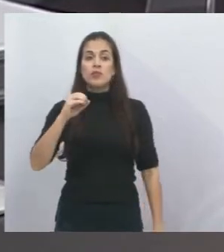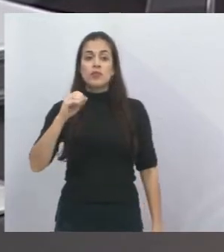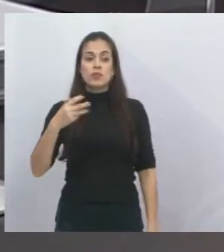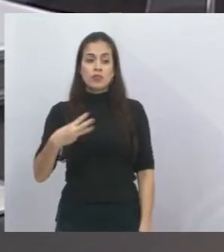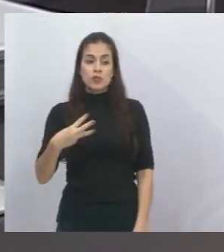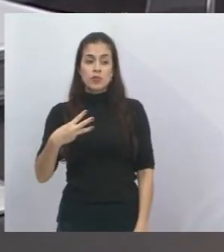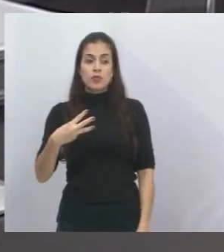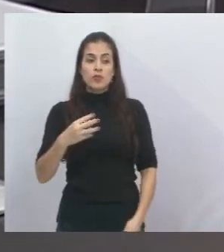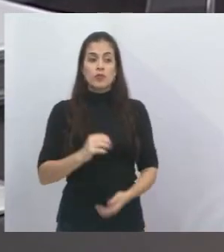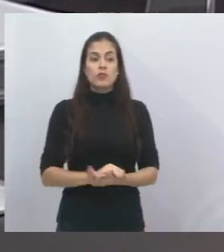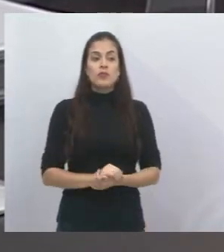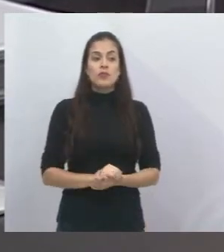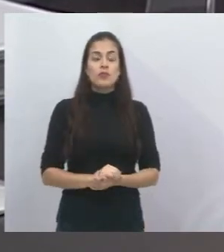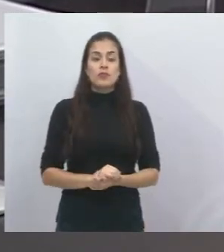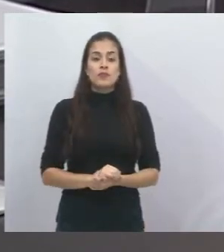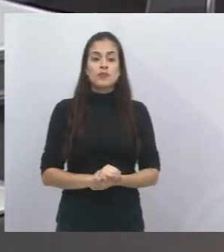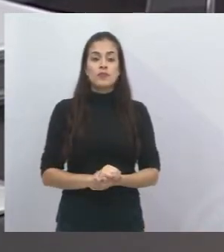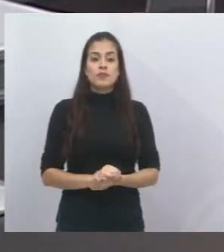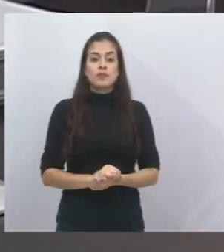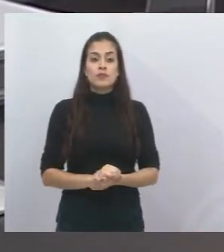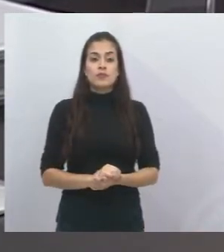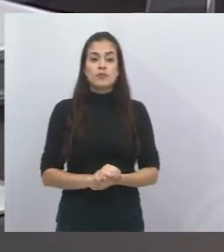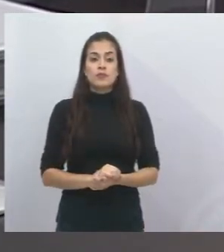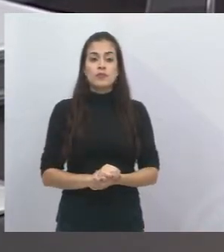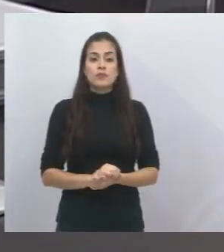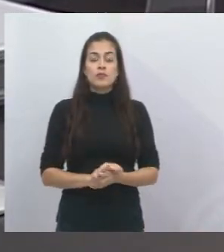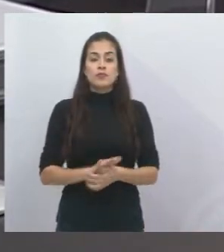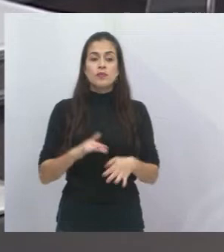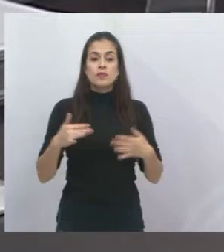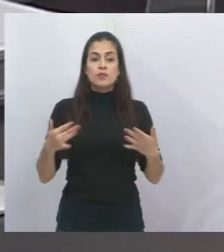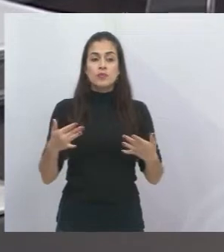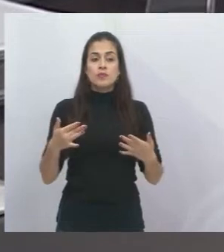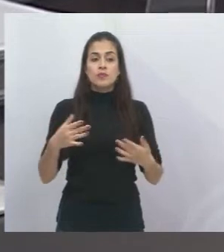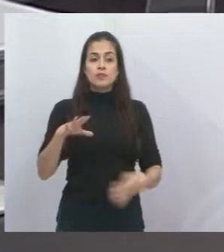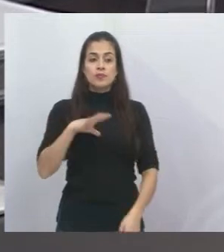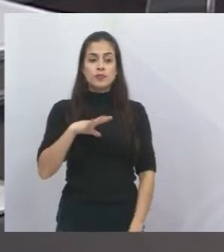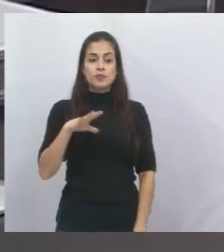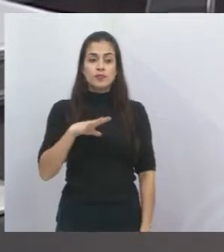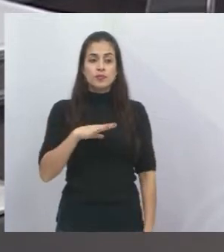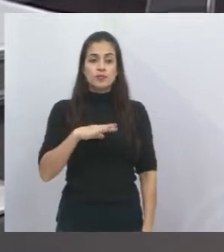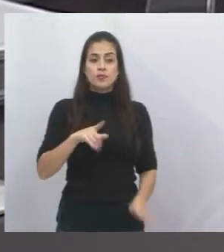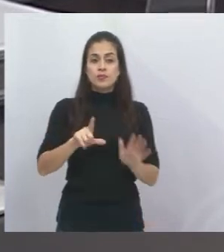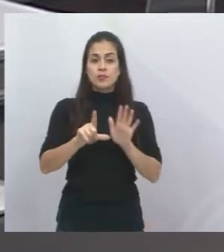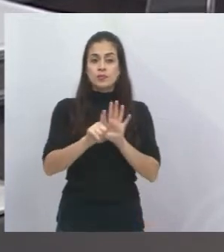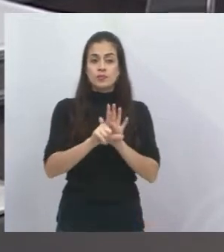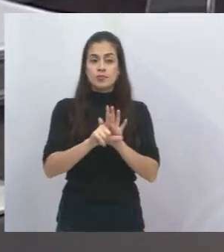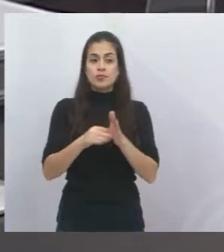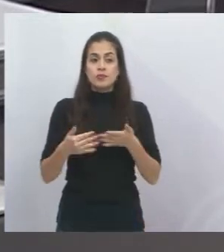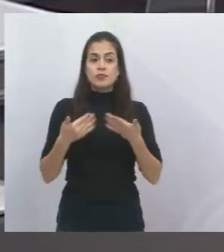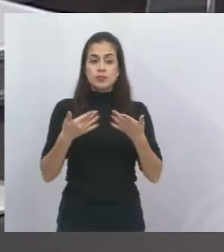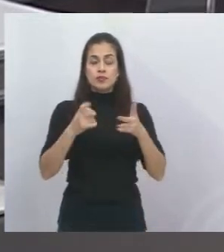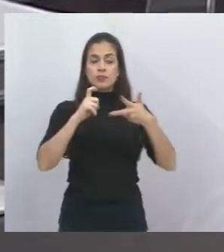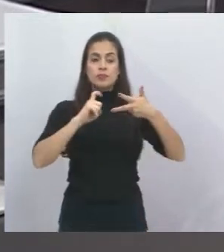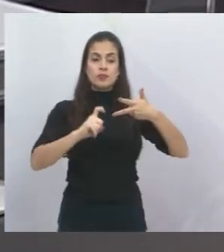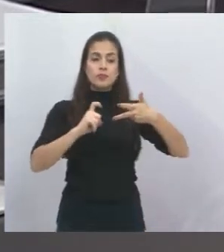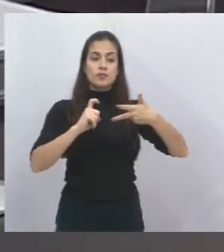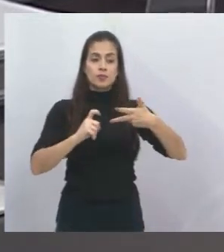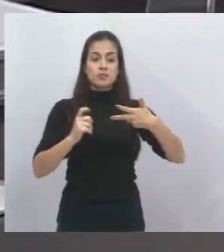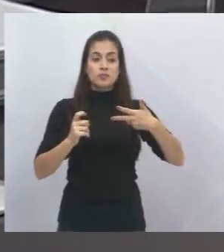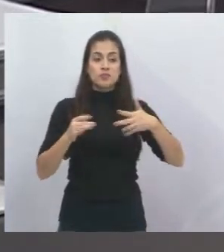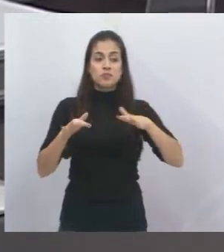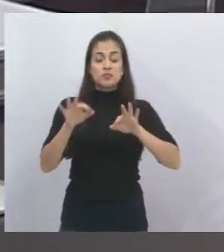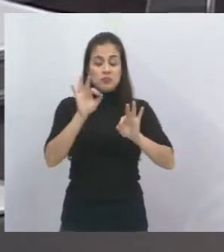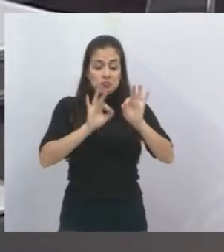2019. Então, razões pelas quais cabe ao município, por meio da lei de iniciativa do Poder Executivo, a adequação